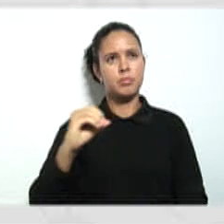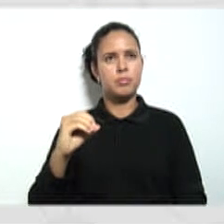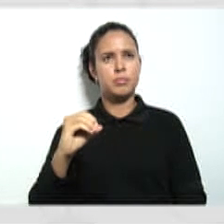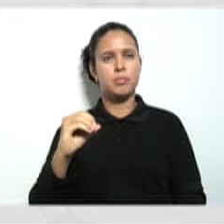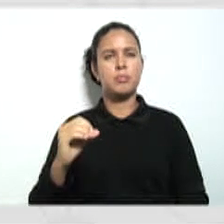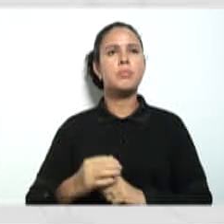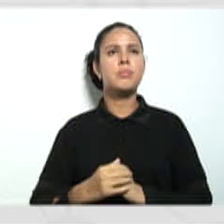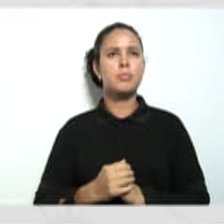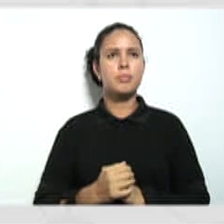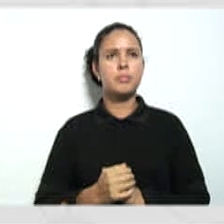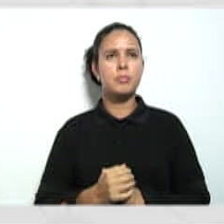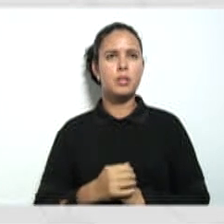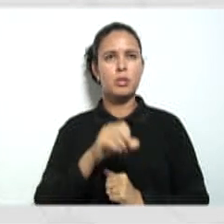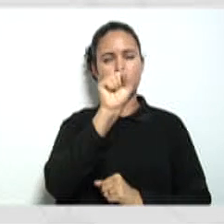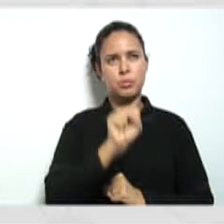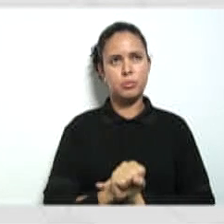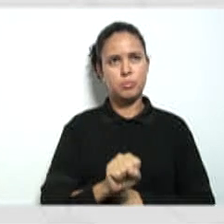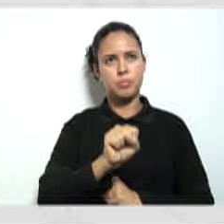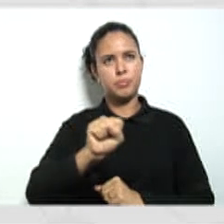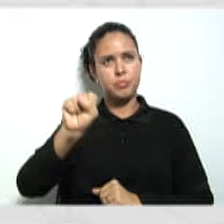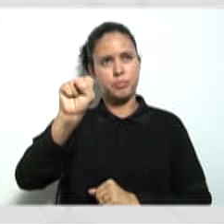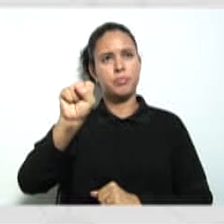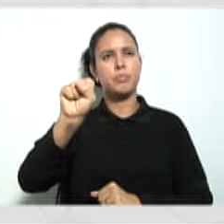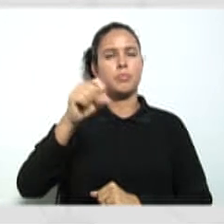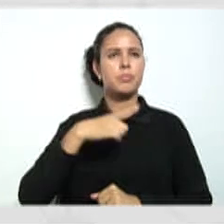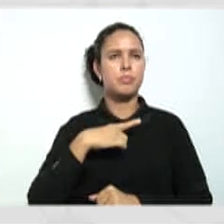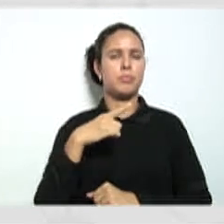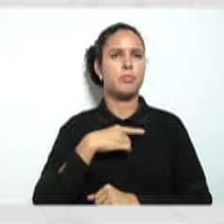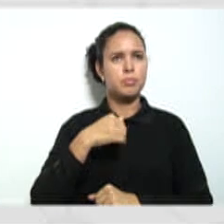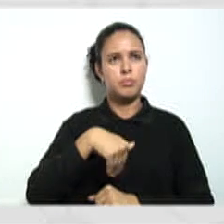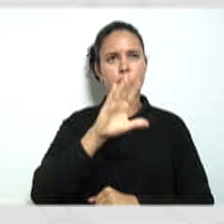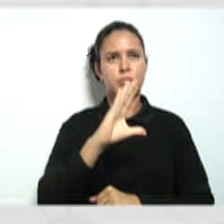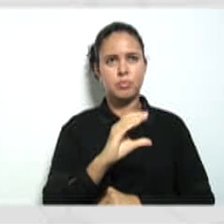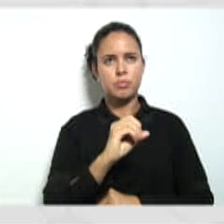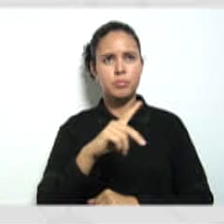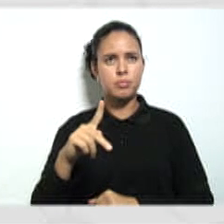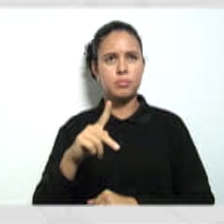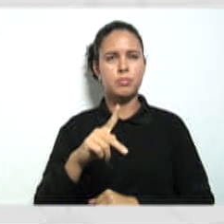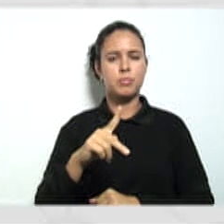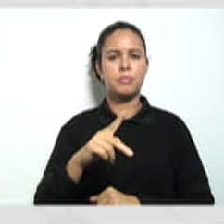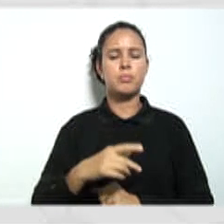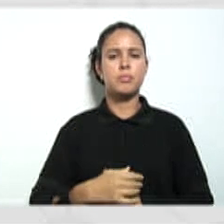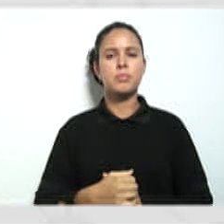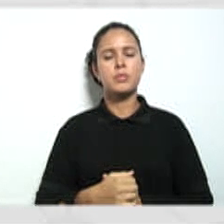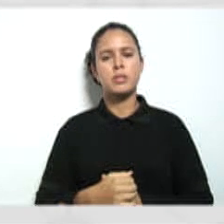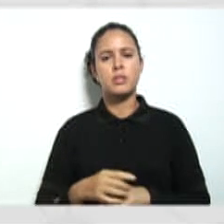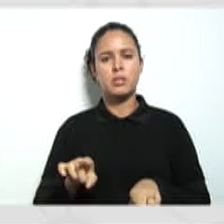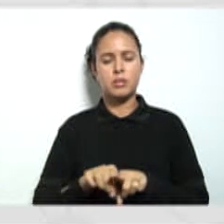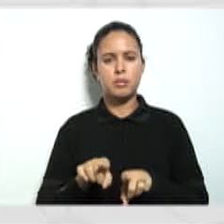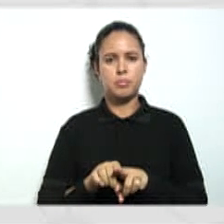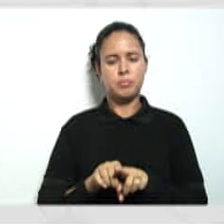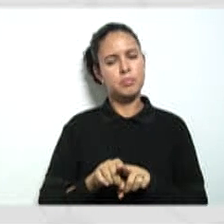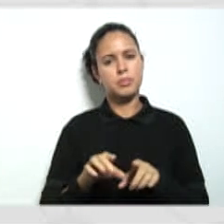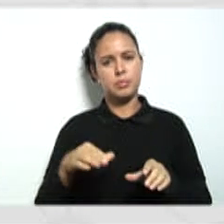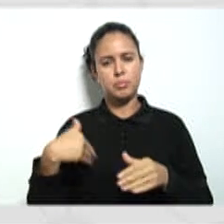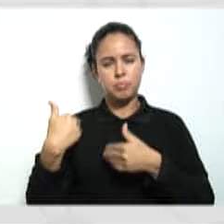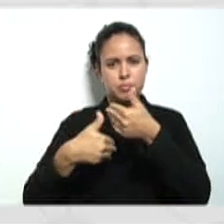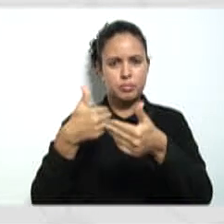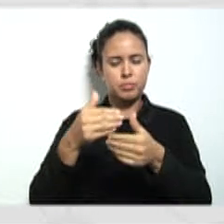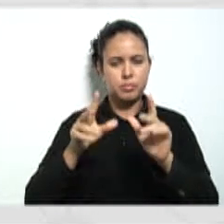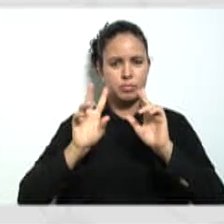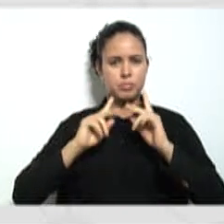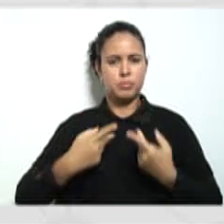região sul e sudeste estão a maior concentração de cooperativas bem-sucedidas. E que o índice de desenvolvimento humano também é melhor nessas